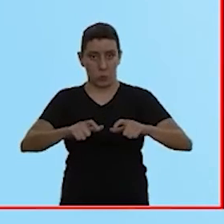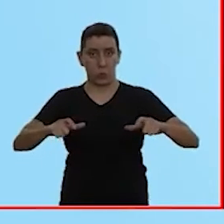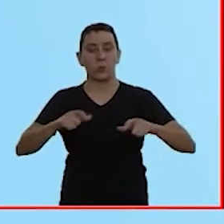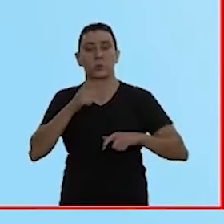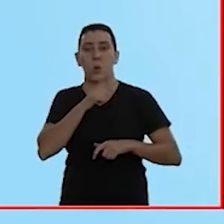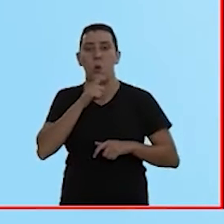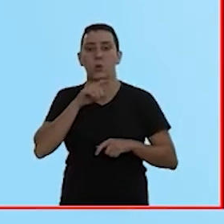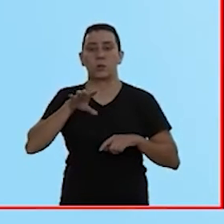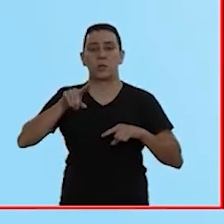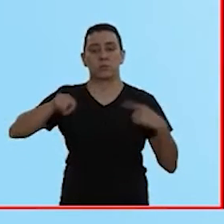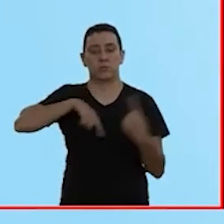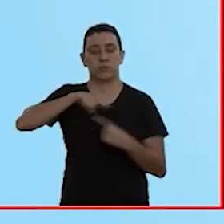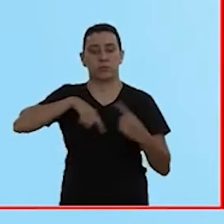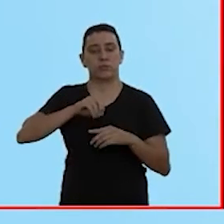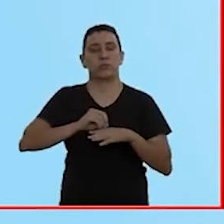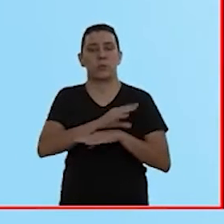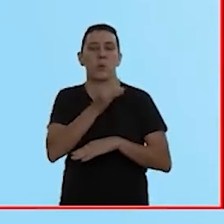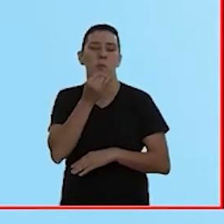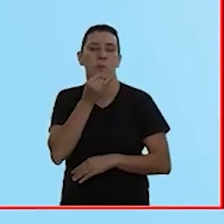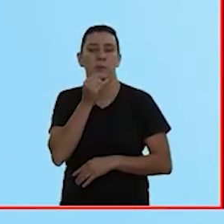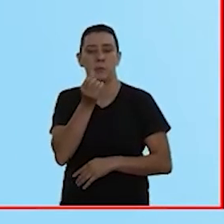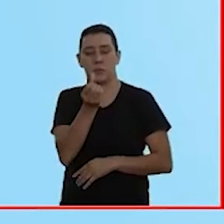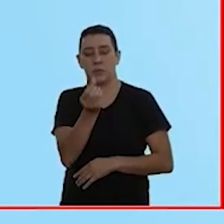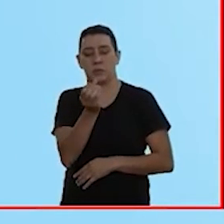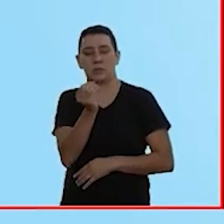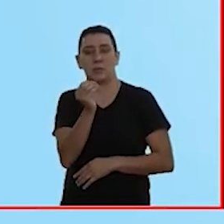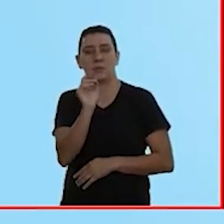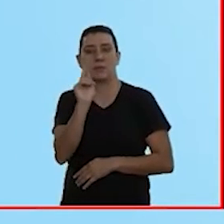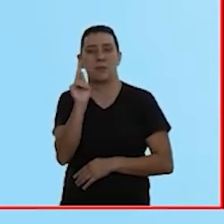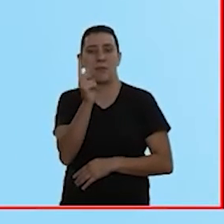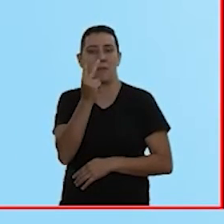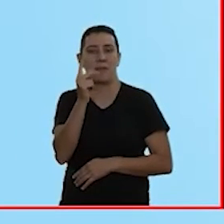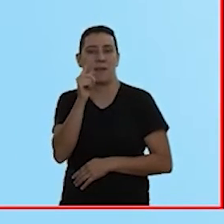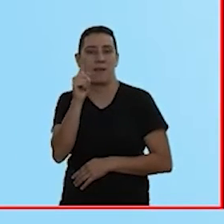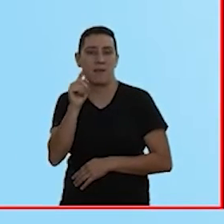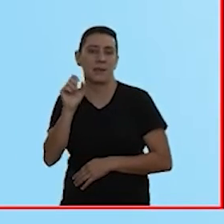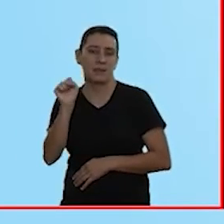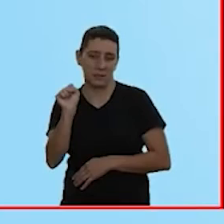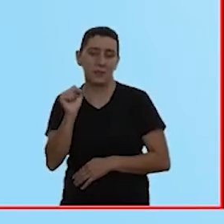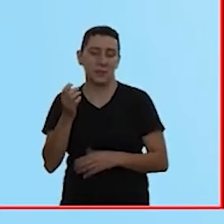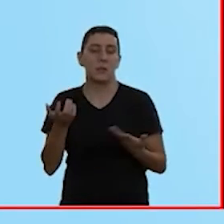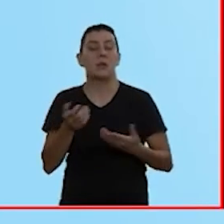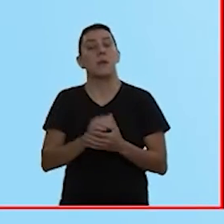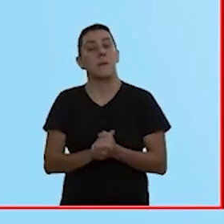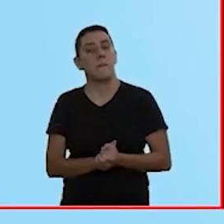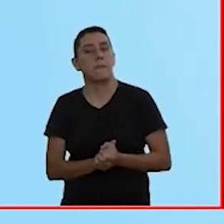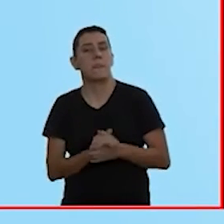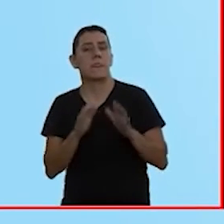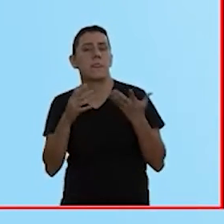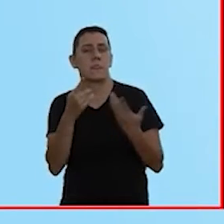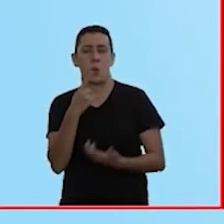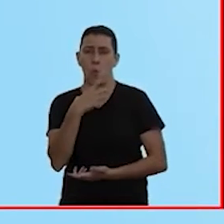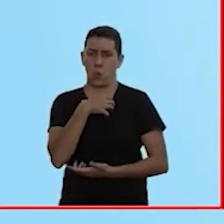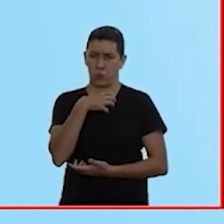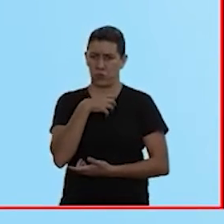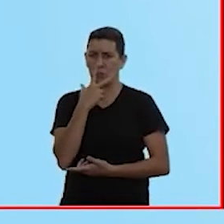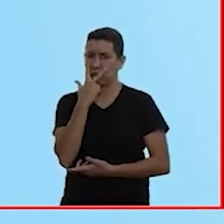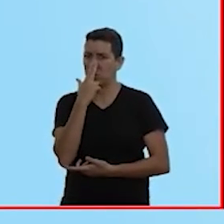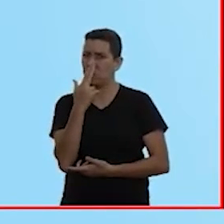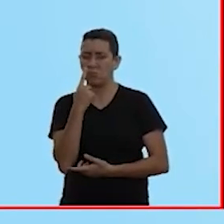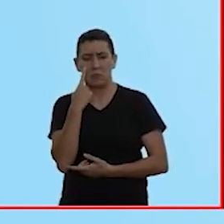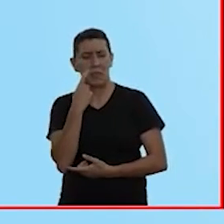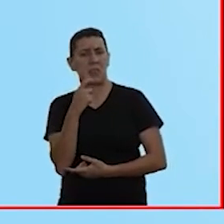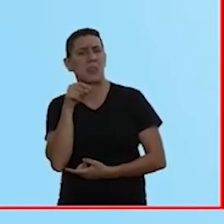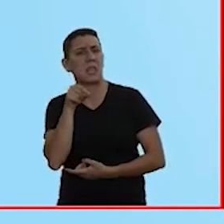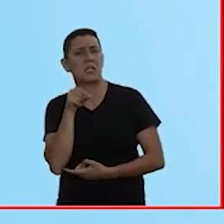rede elétrica ou seja em 60 um dos padrões de tensão daquela instalação é só que uma característica interessante aqui dos